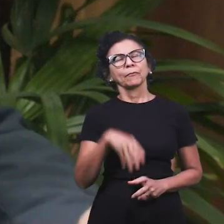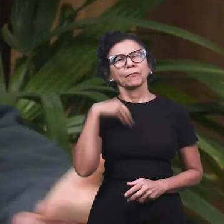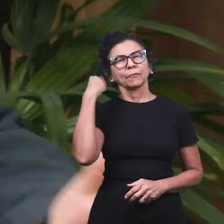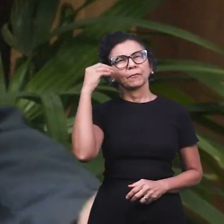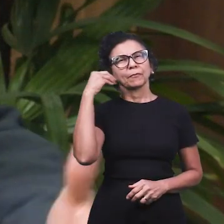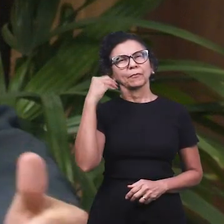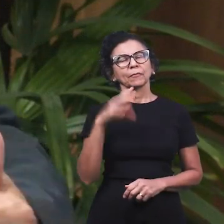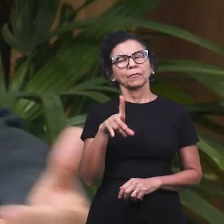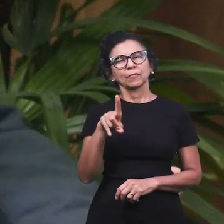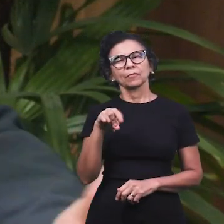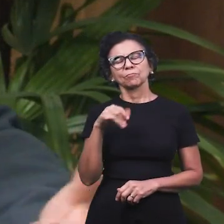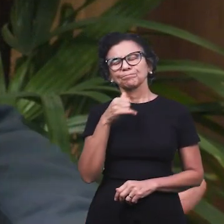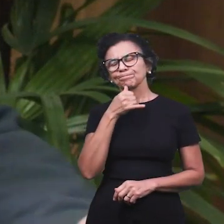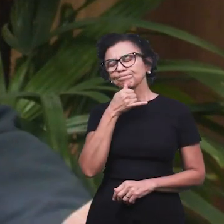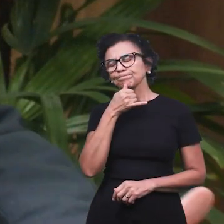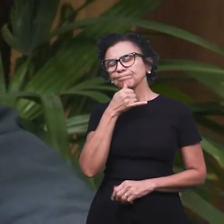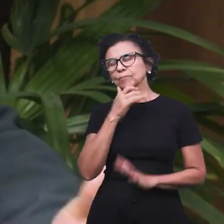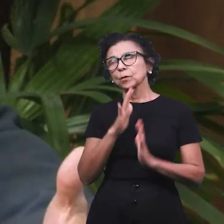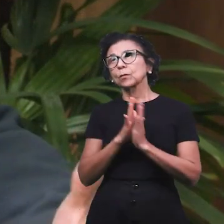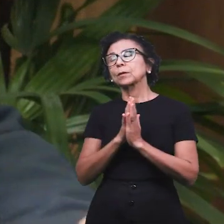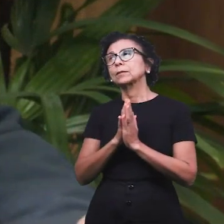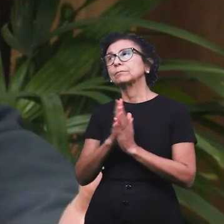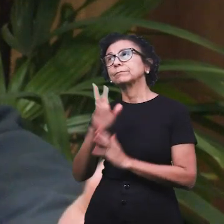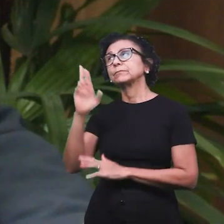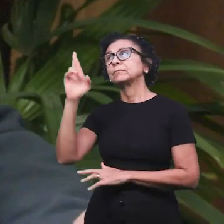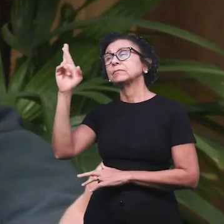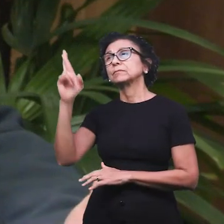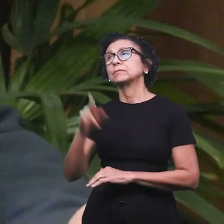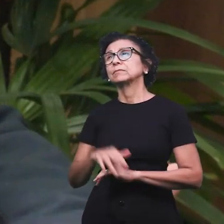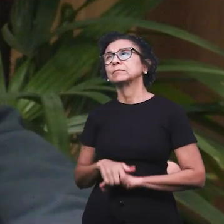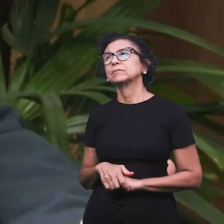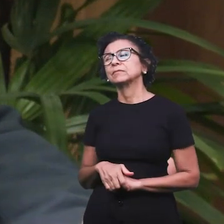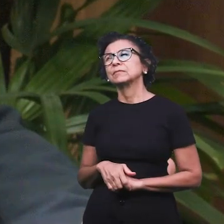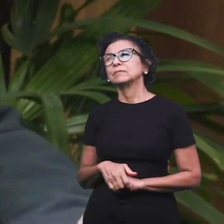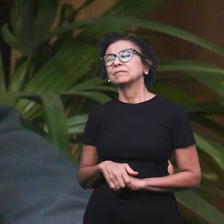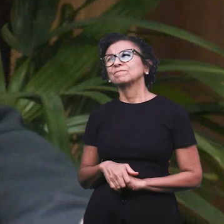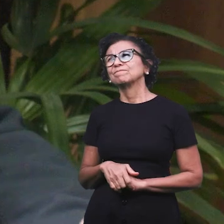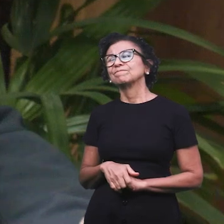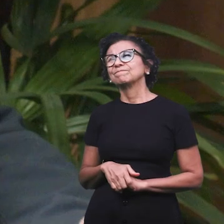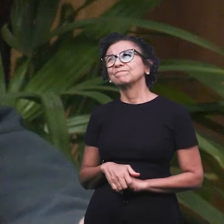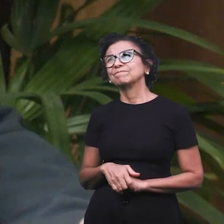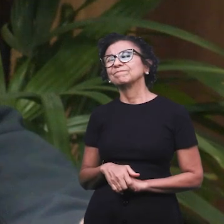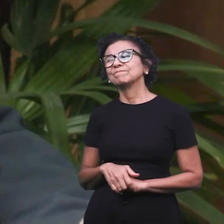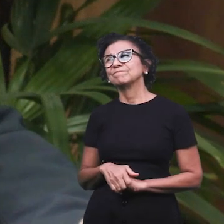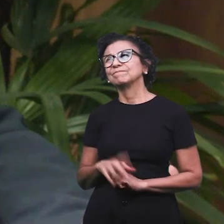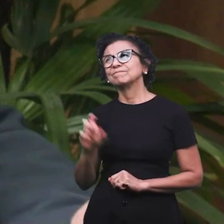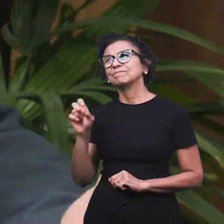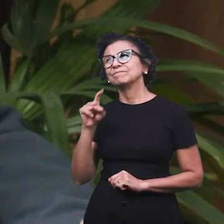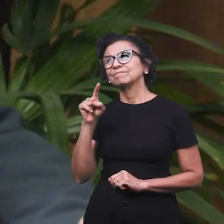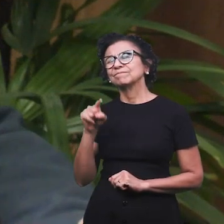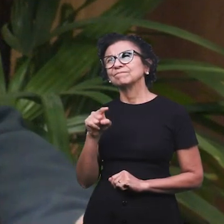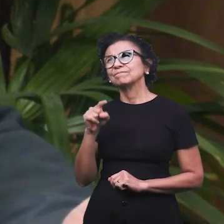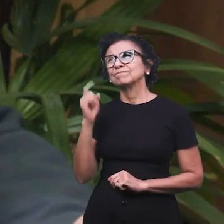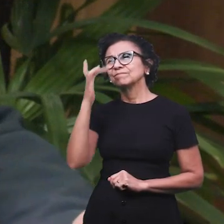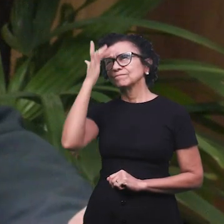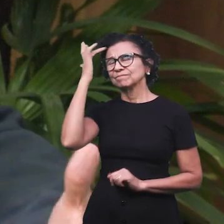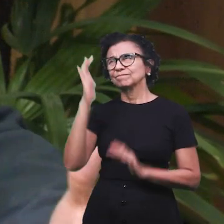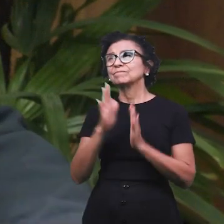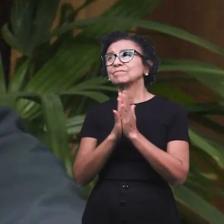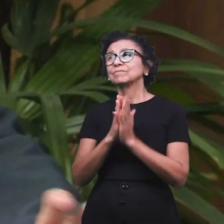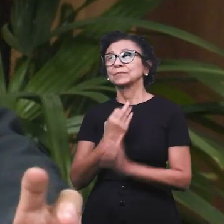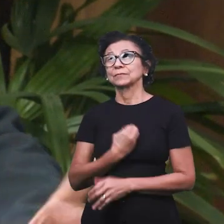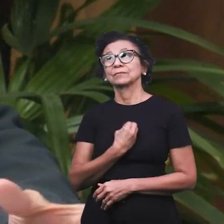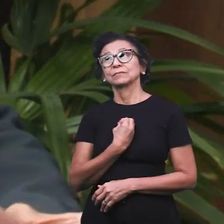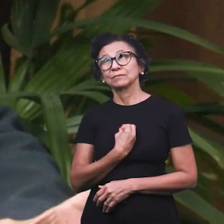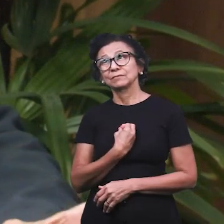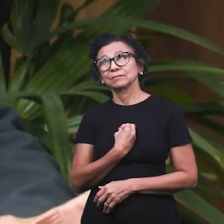estava um pouco triste, aí eu orei, Senhor, será que tem alguém orando por mim? E naquele mesmo momento,